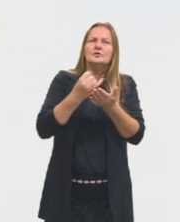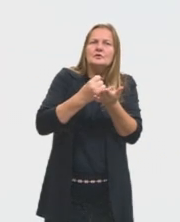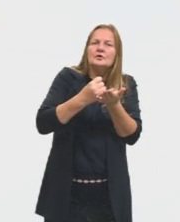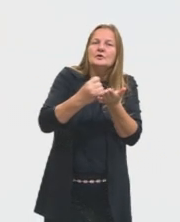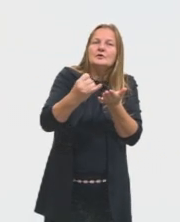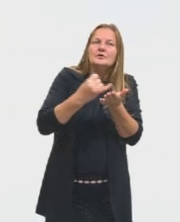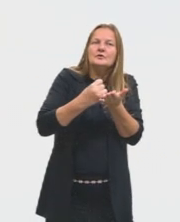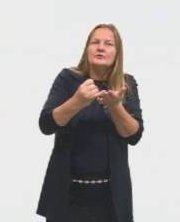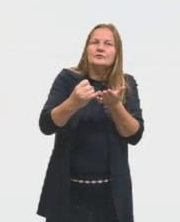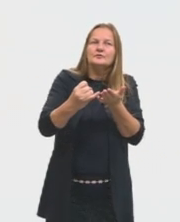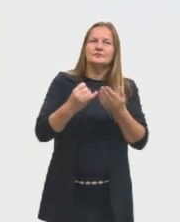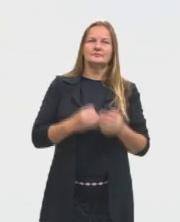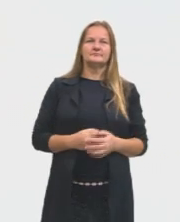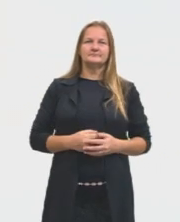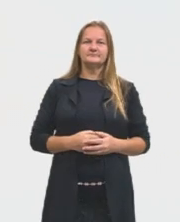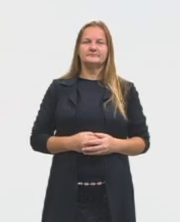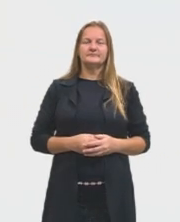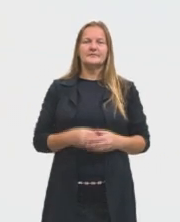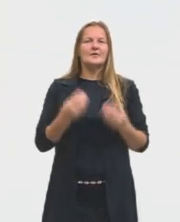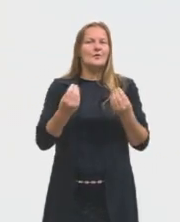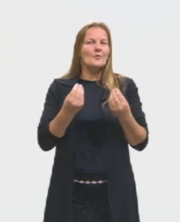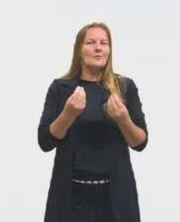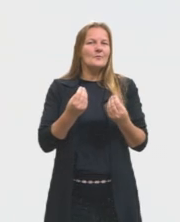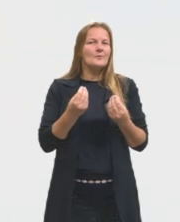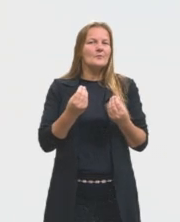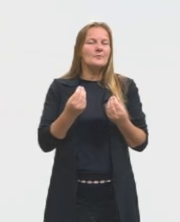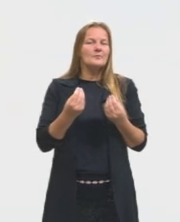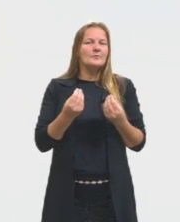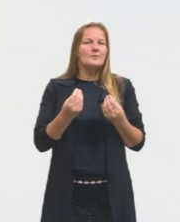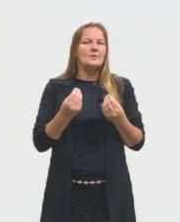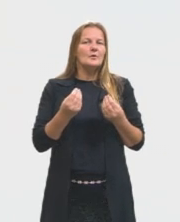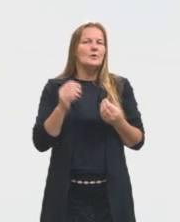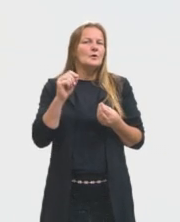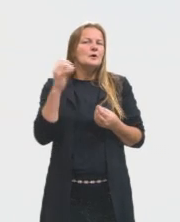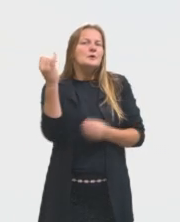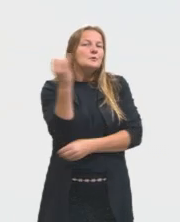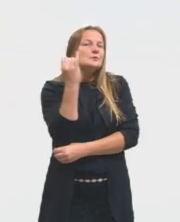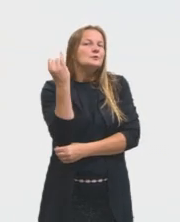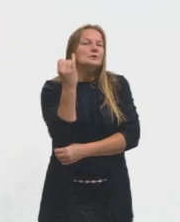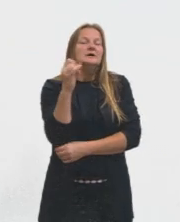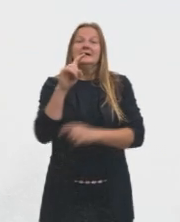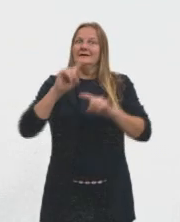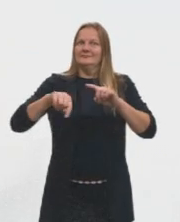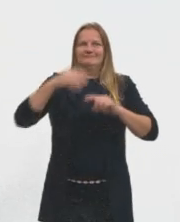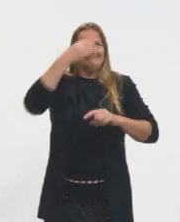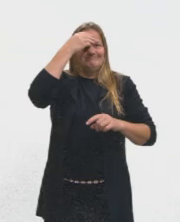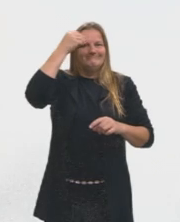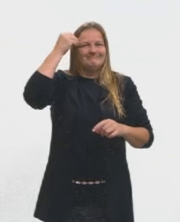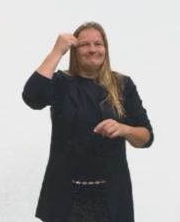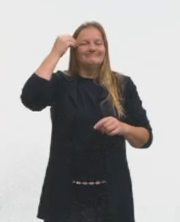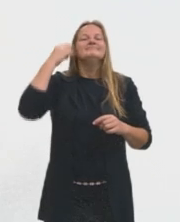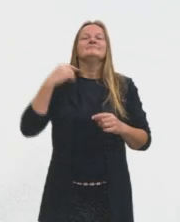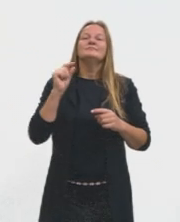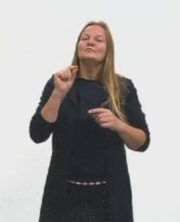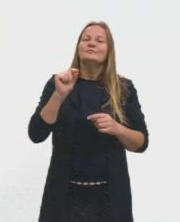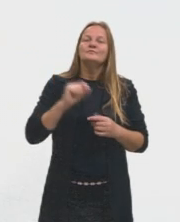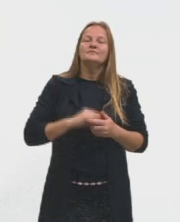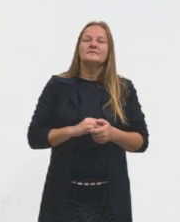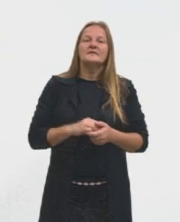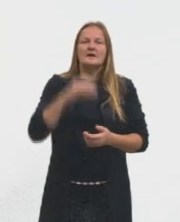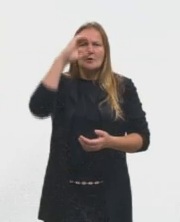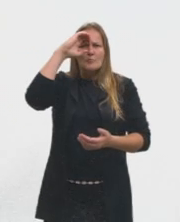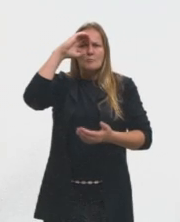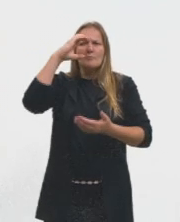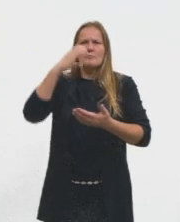produção nós temos um ponto muito importante que não pode ser esquecido e que é a